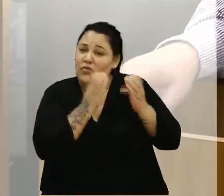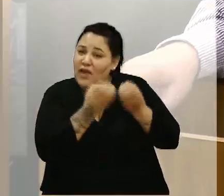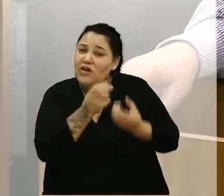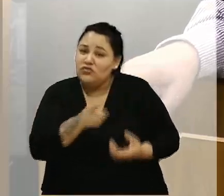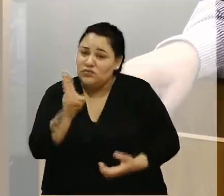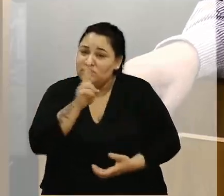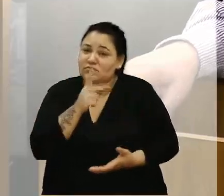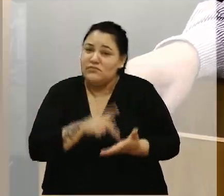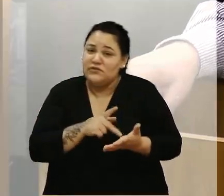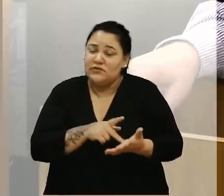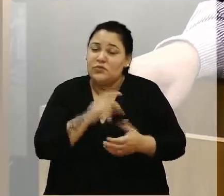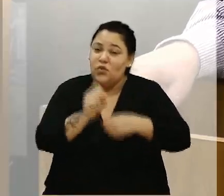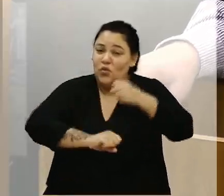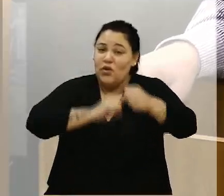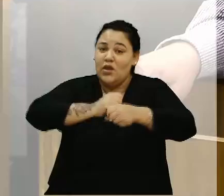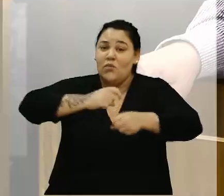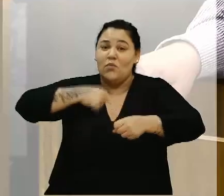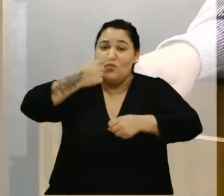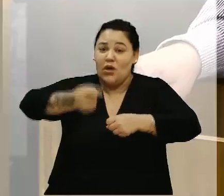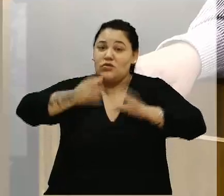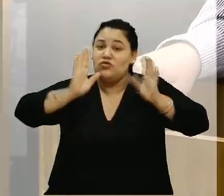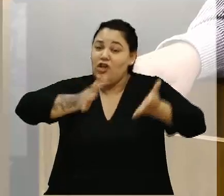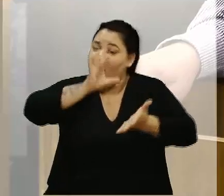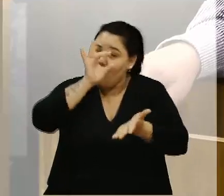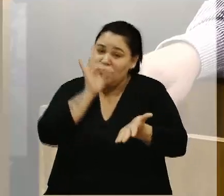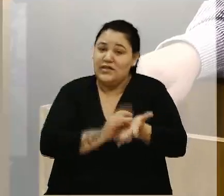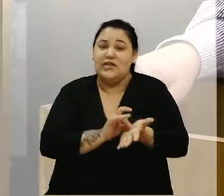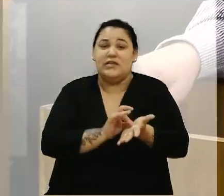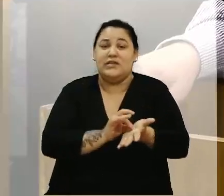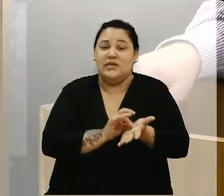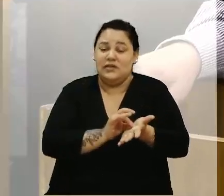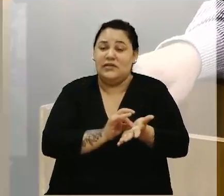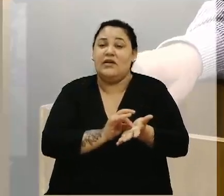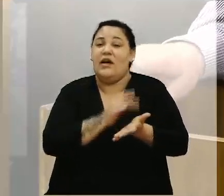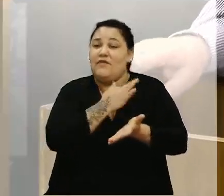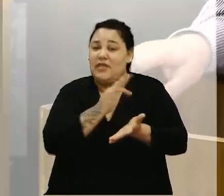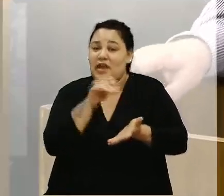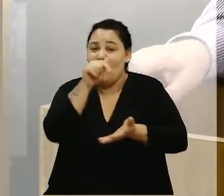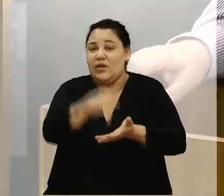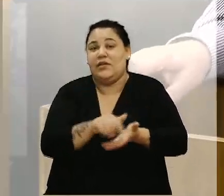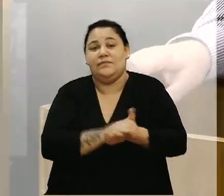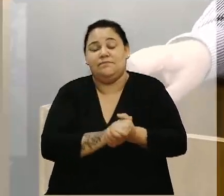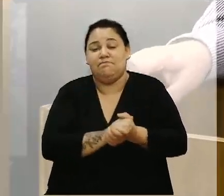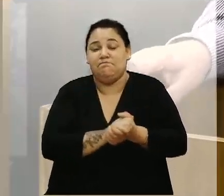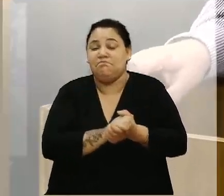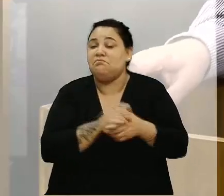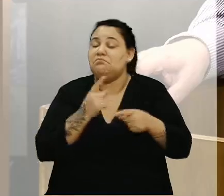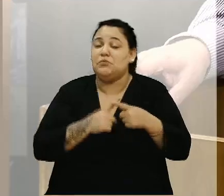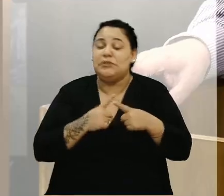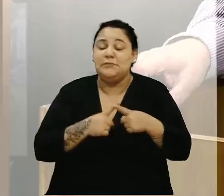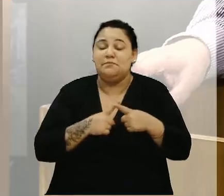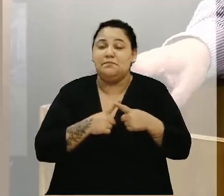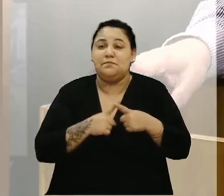fato, para que o ano que vem, de fato, tenha essa extensão na universidade. Porque